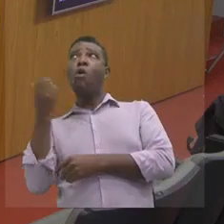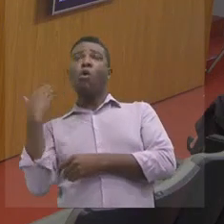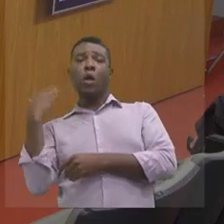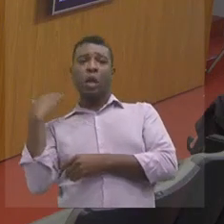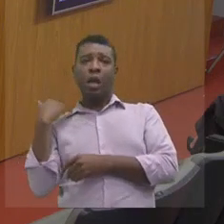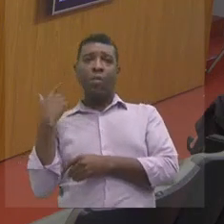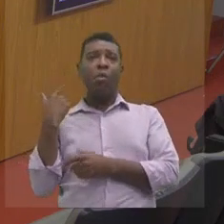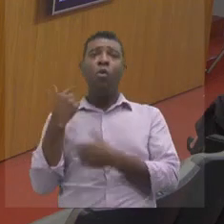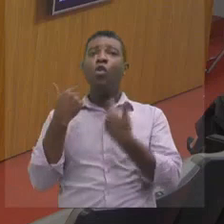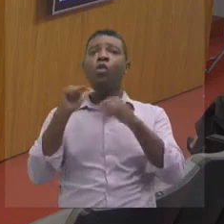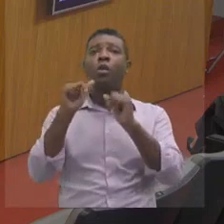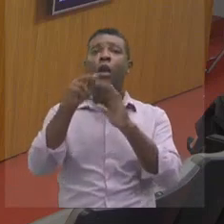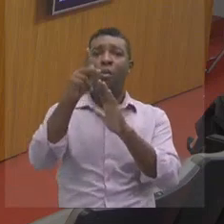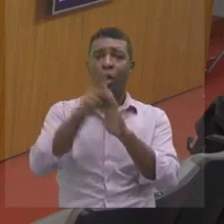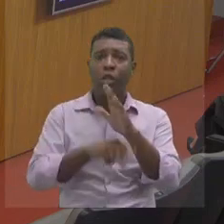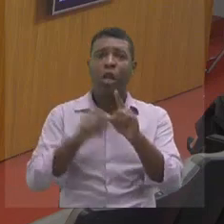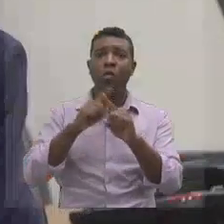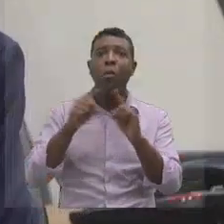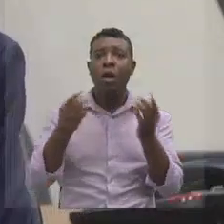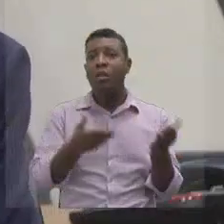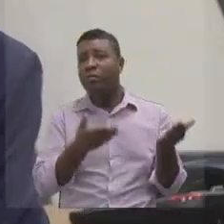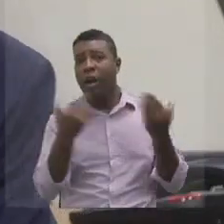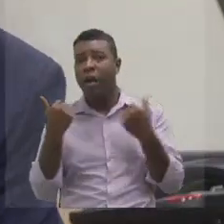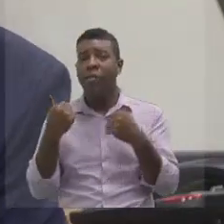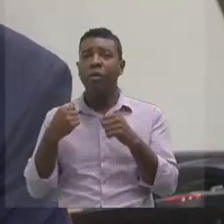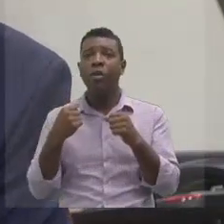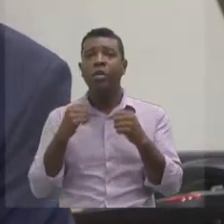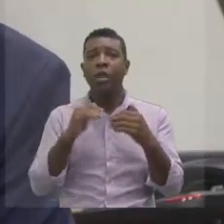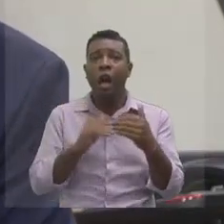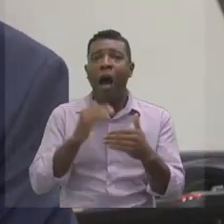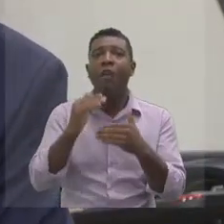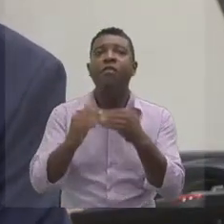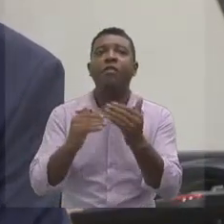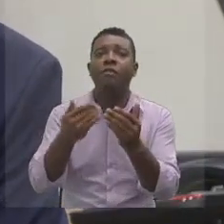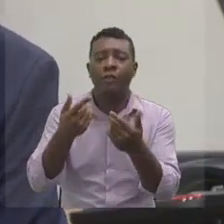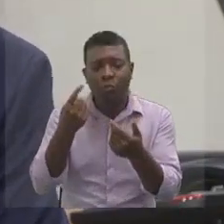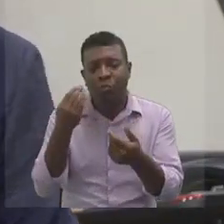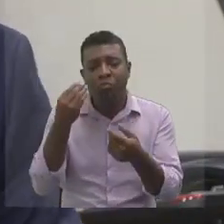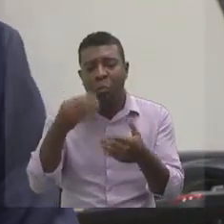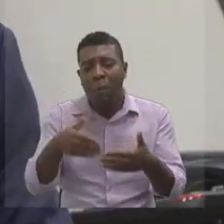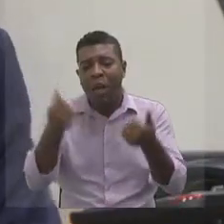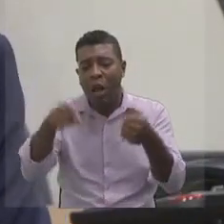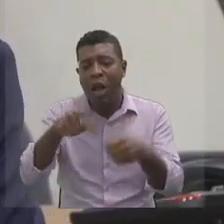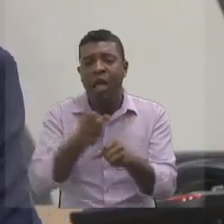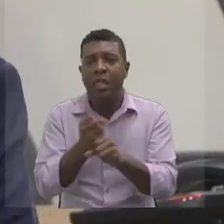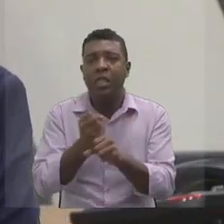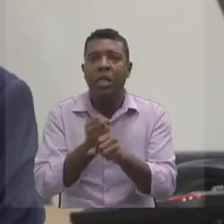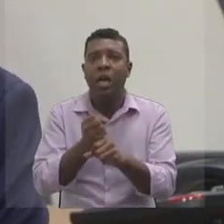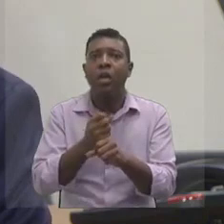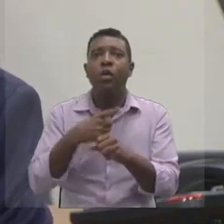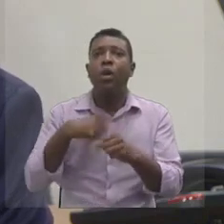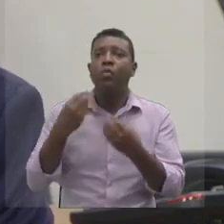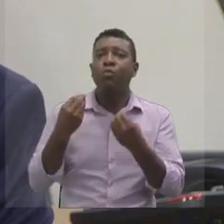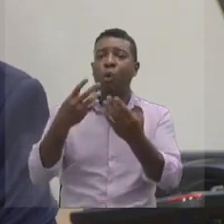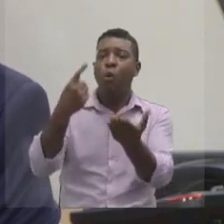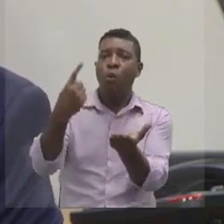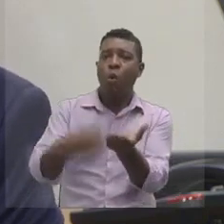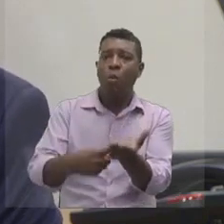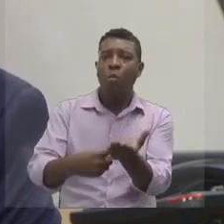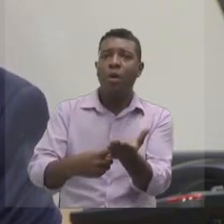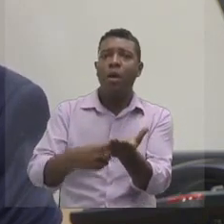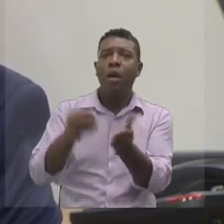deputado mas vamos avançar nisso esse ano deixa esse compromisso feito aqui realmente lá a gente tem